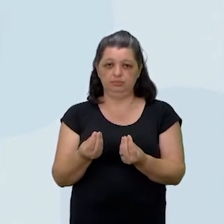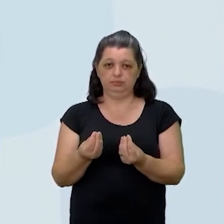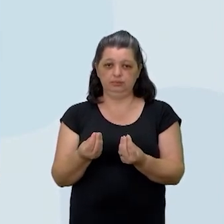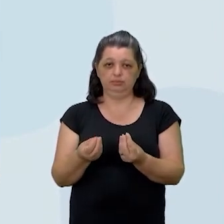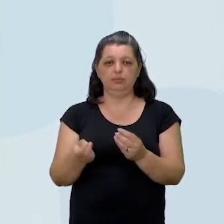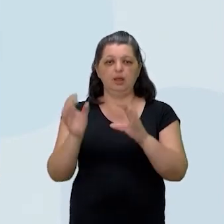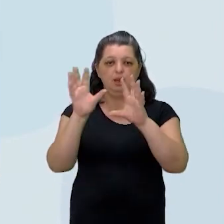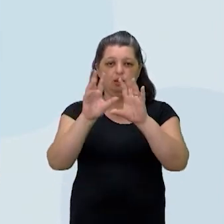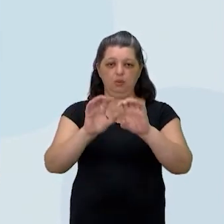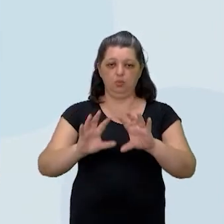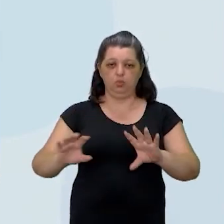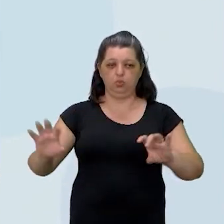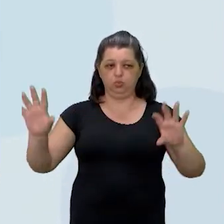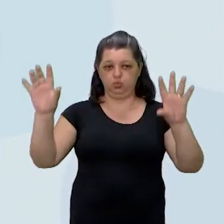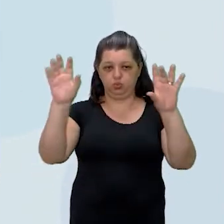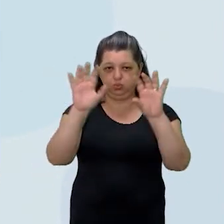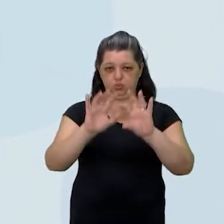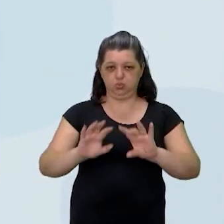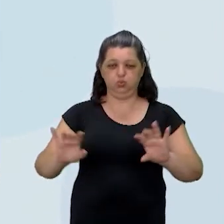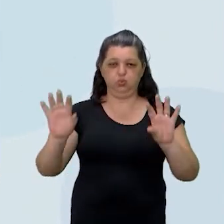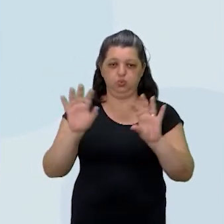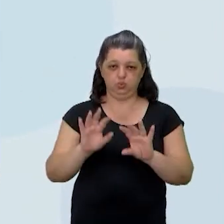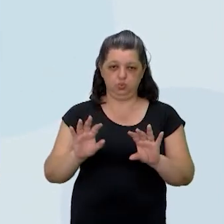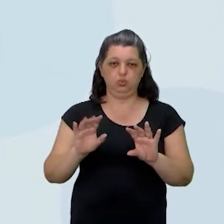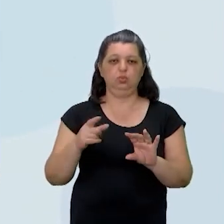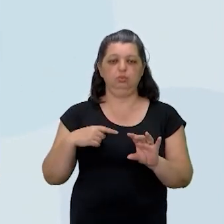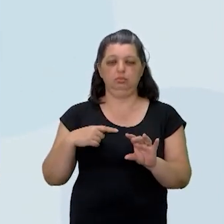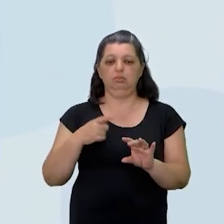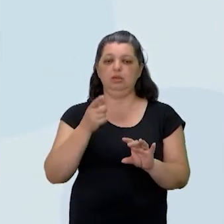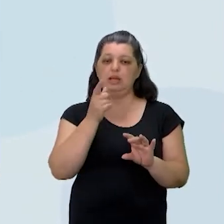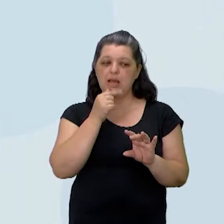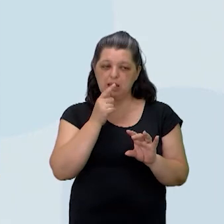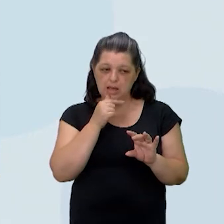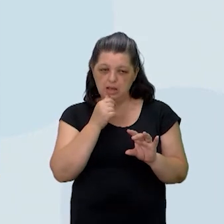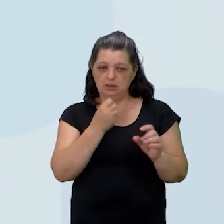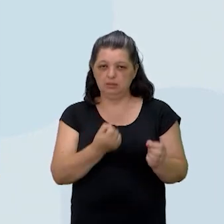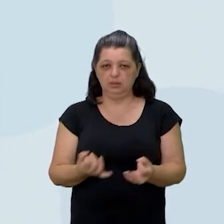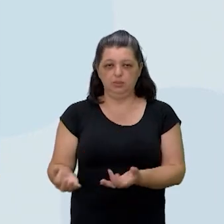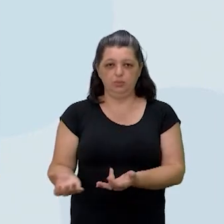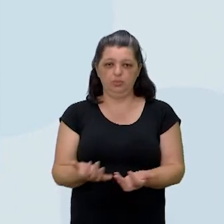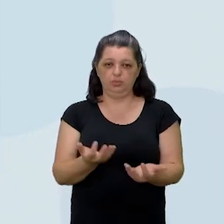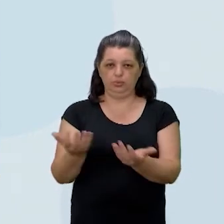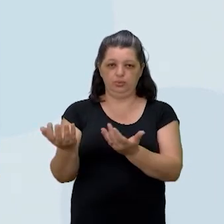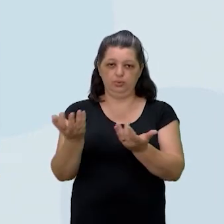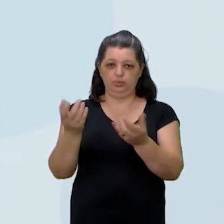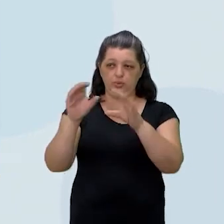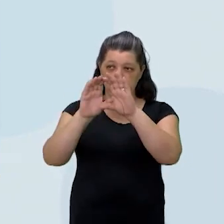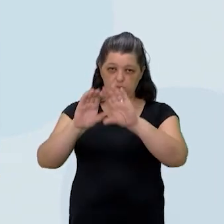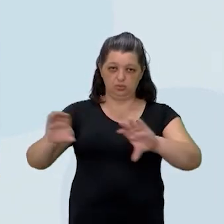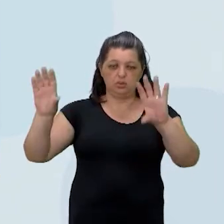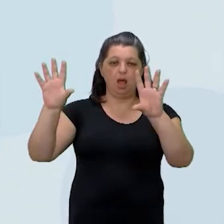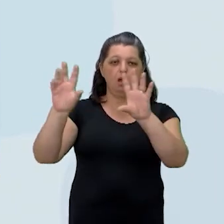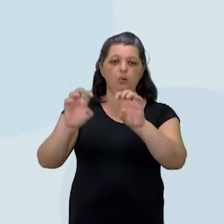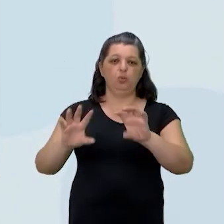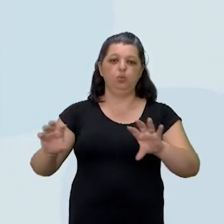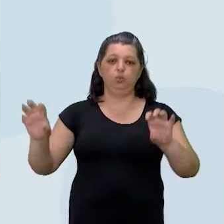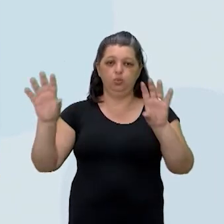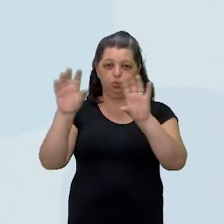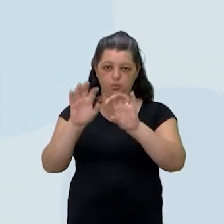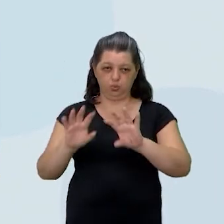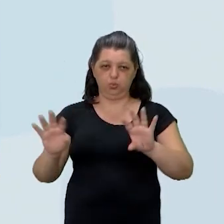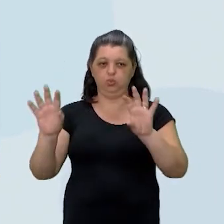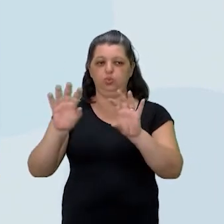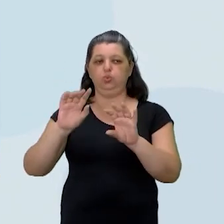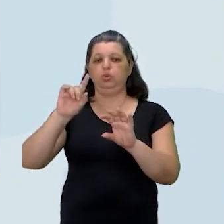as nuvens. Então, a água evapora, lá no céu tem a formação das nuvens,